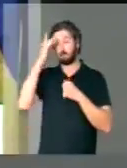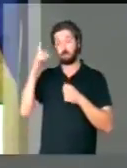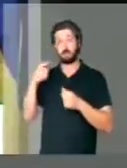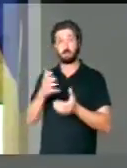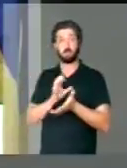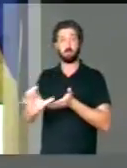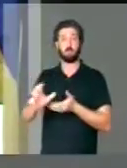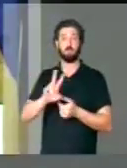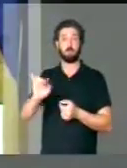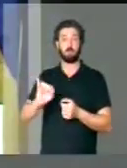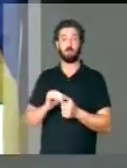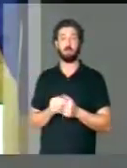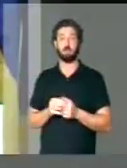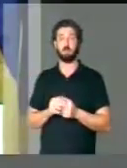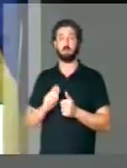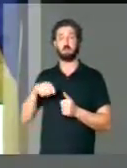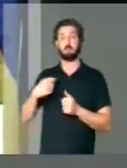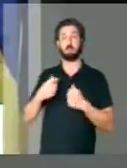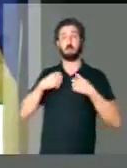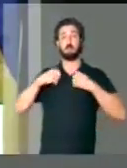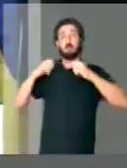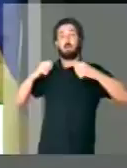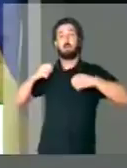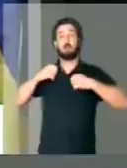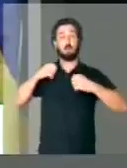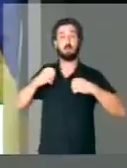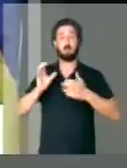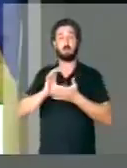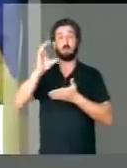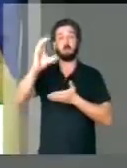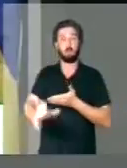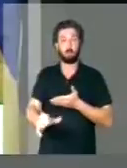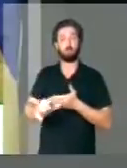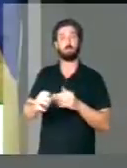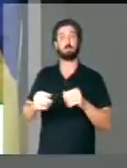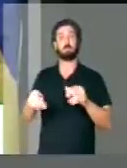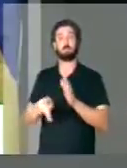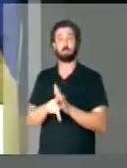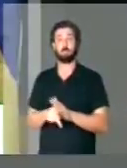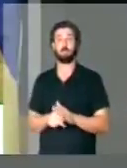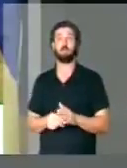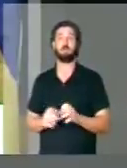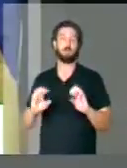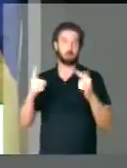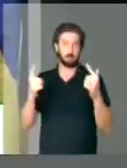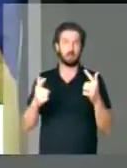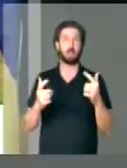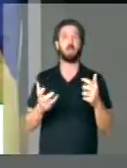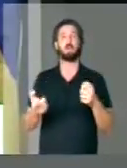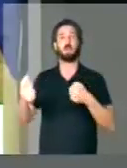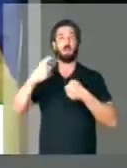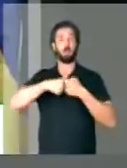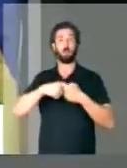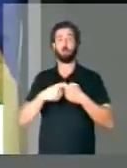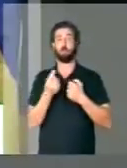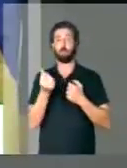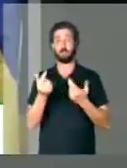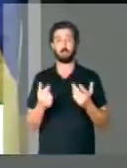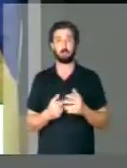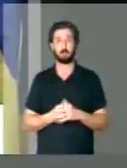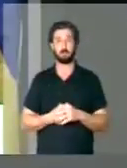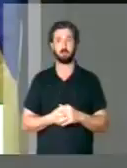ao empresário, aquele que aporta o seu capital no empreendimento, mas que, claro, busca um retorno